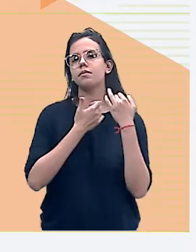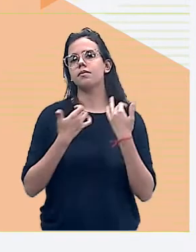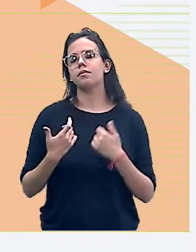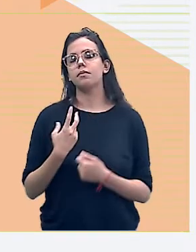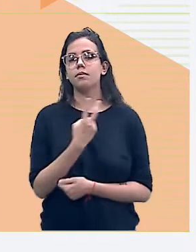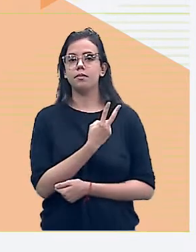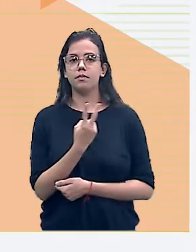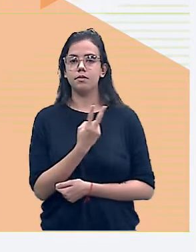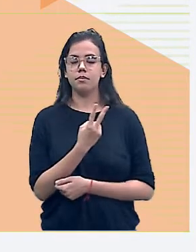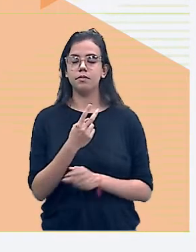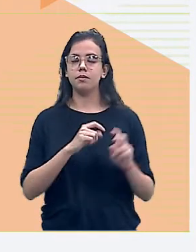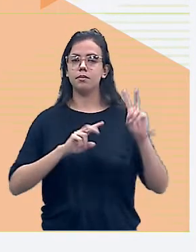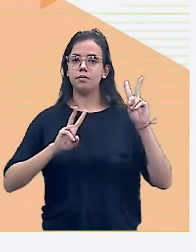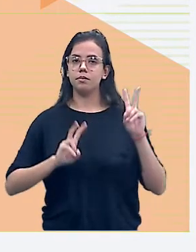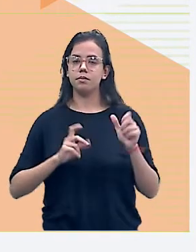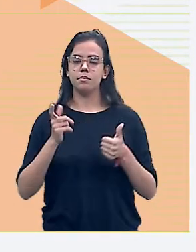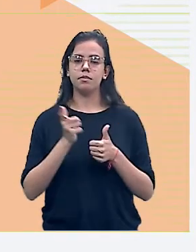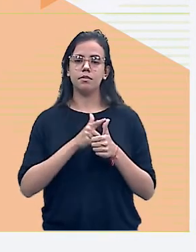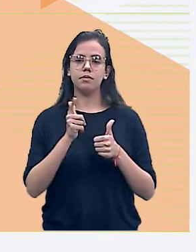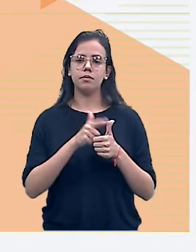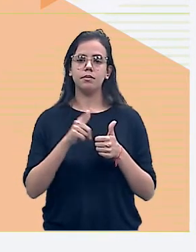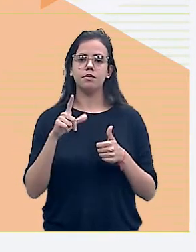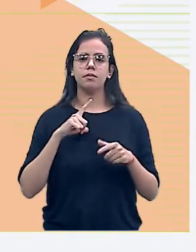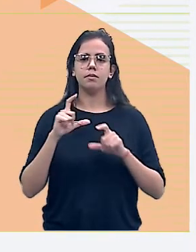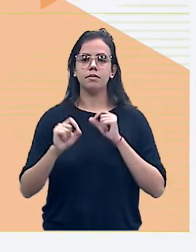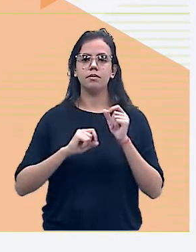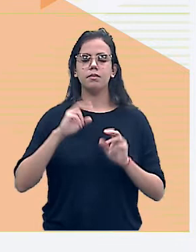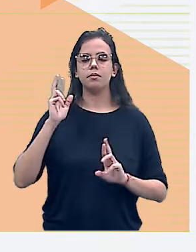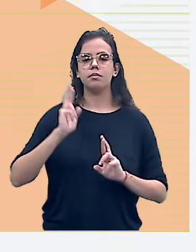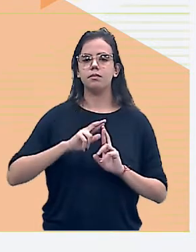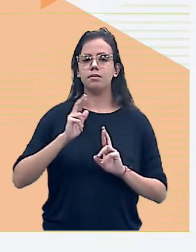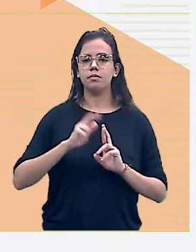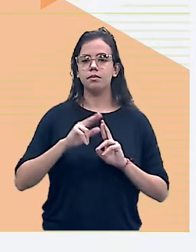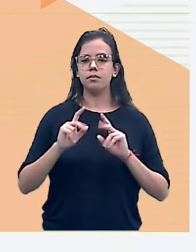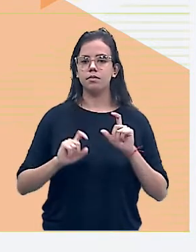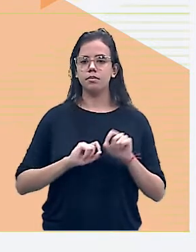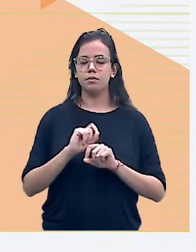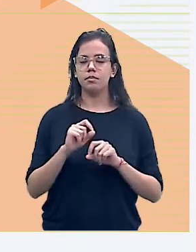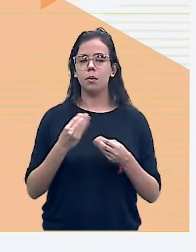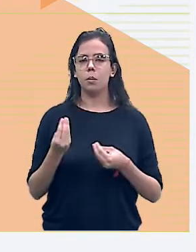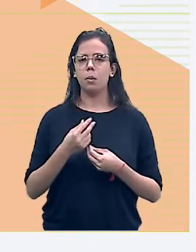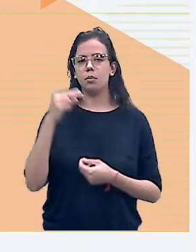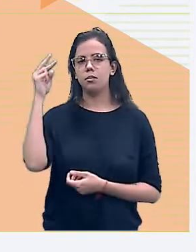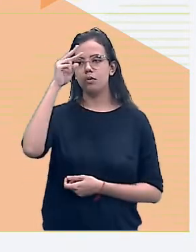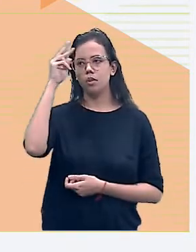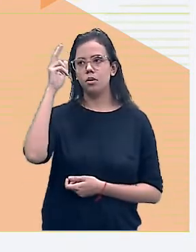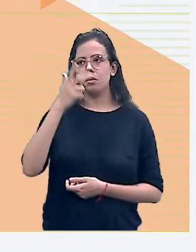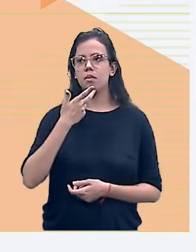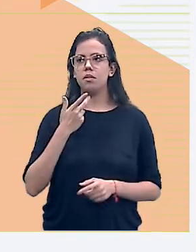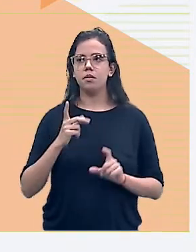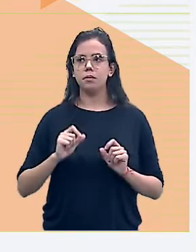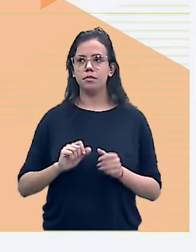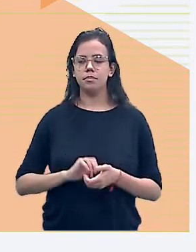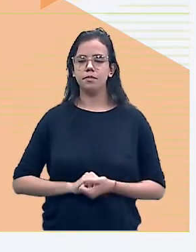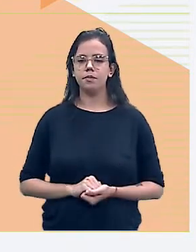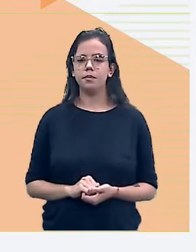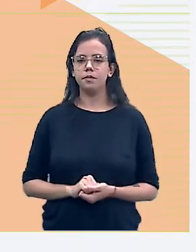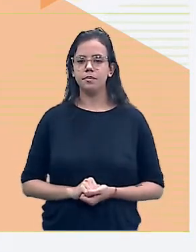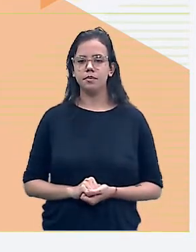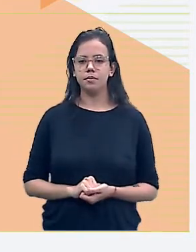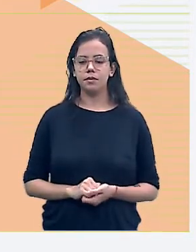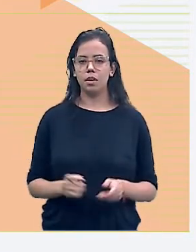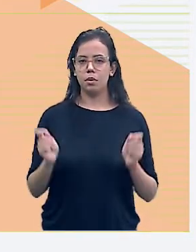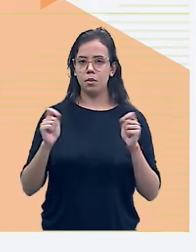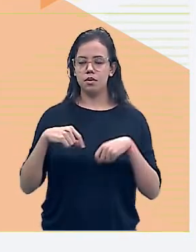traz para a gente nessas duas situações na primeira que ele é referenciado aqui como um Historiador ele vai dizer o seguinte para